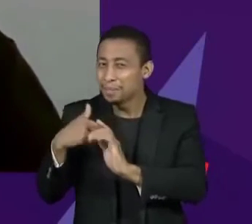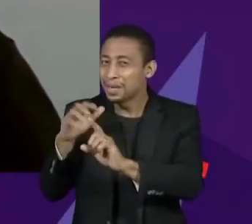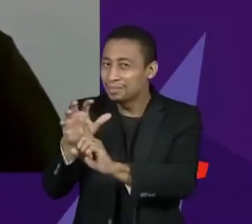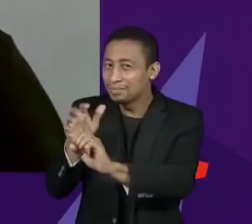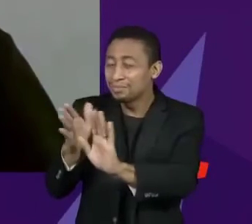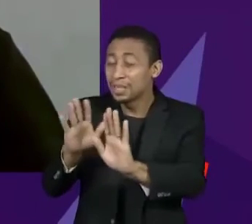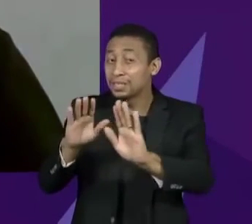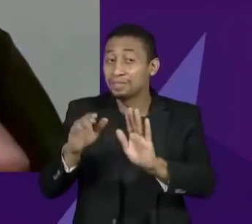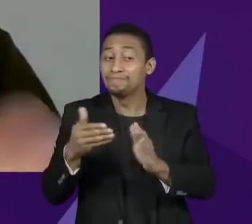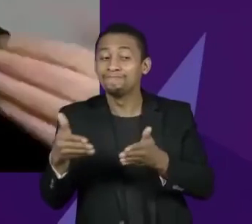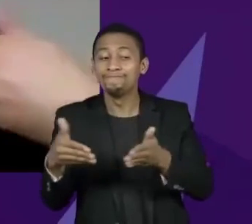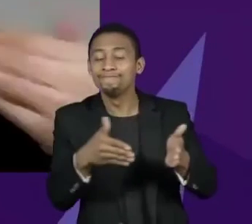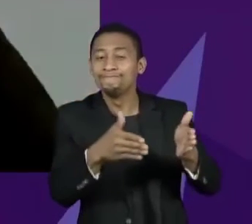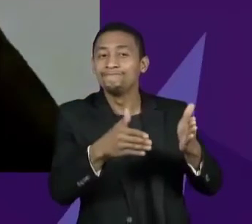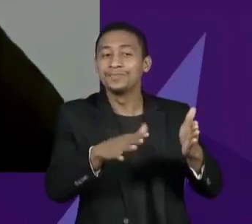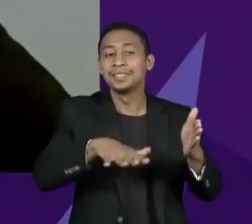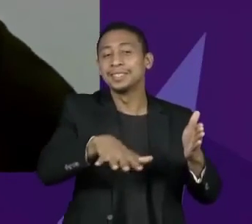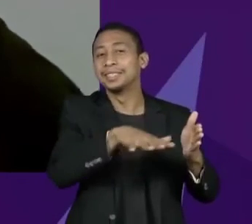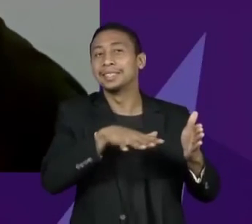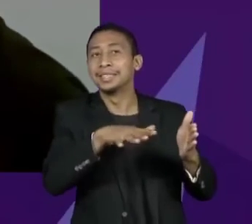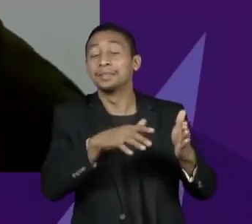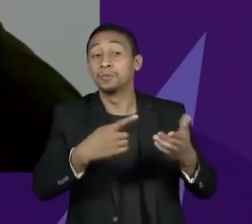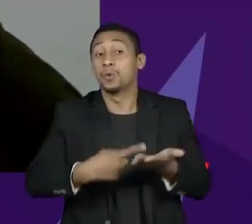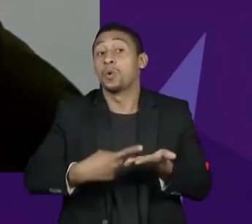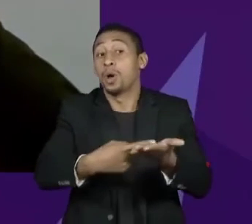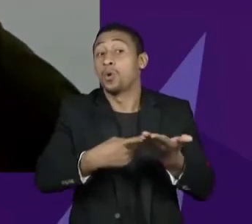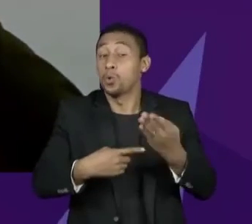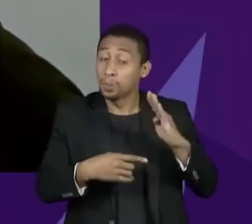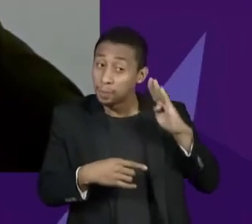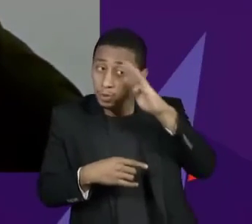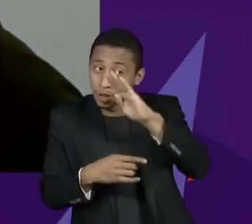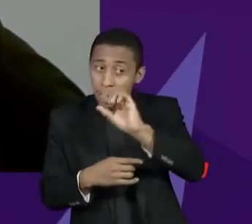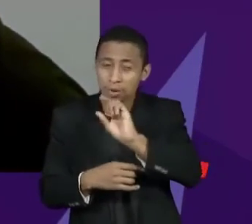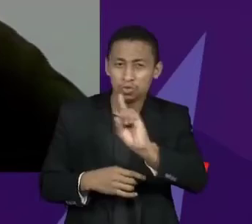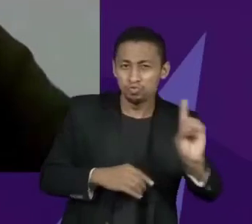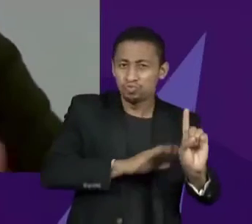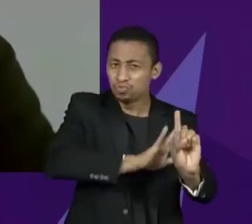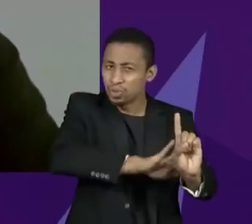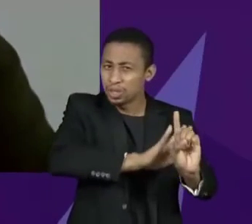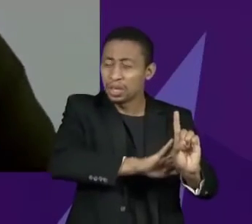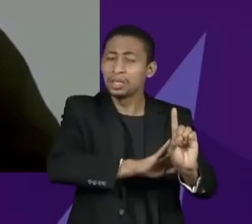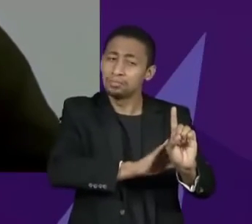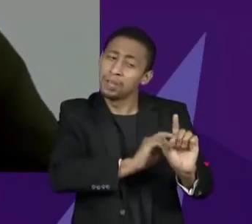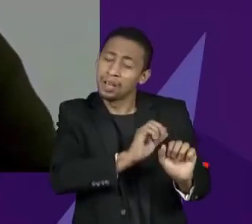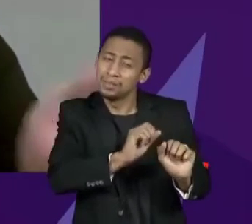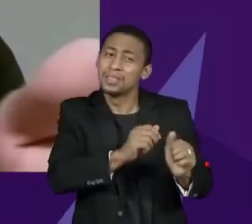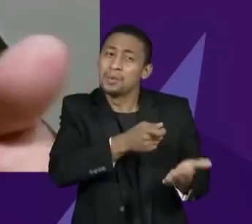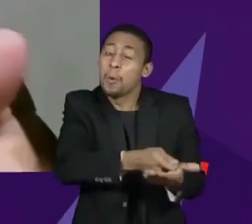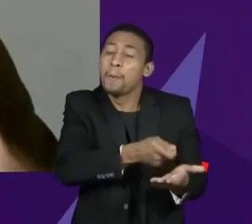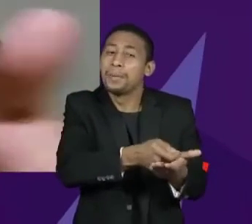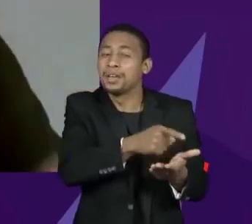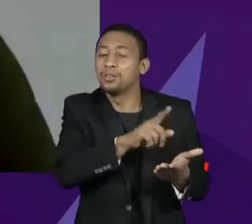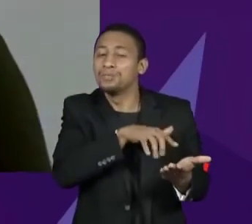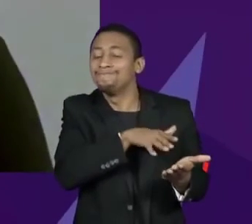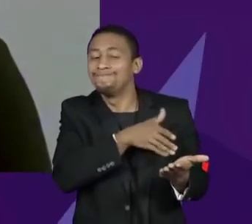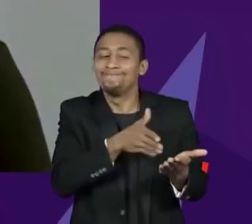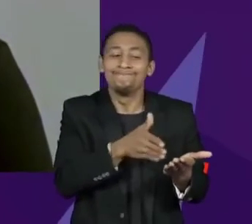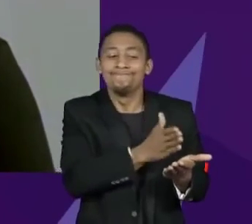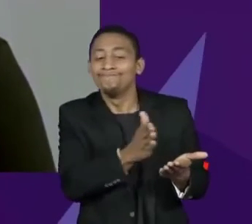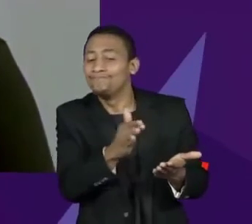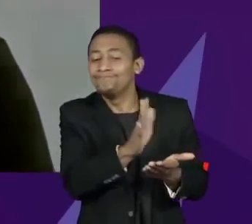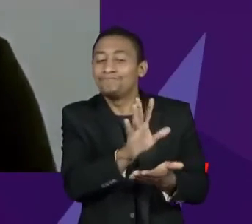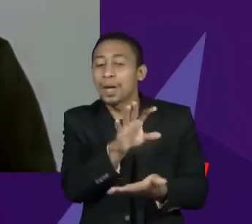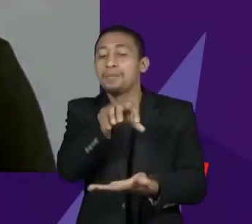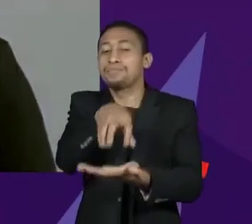mais para o centro, mas no nosso caso, pela força do Bolsonaro na direita, nos obriga também a caminhar um pouco mais para o centro, caminhando para a